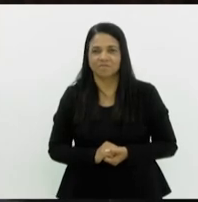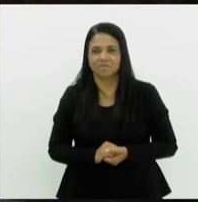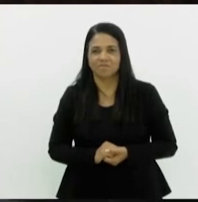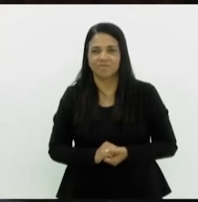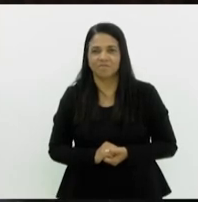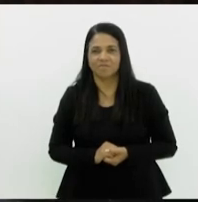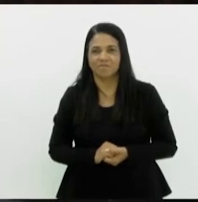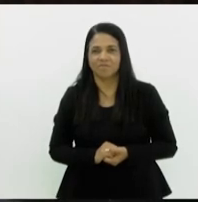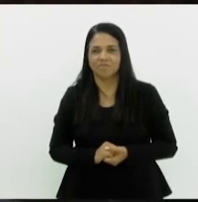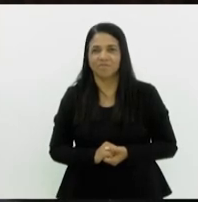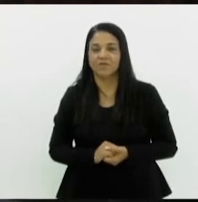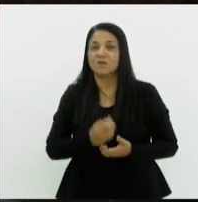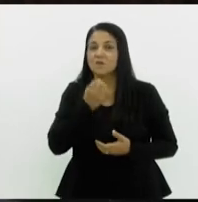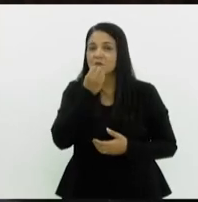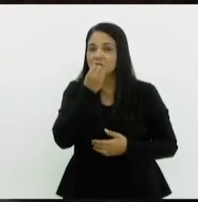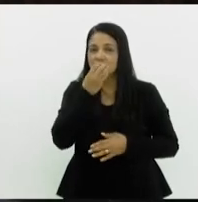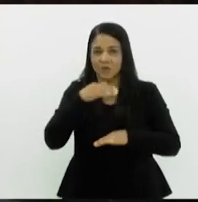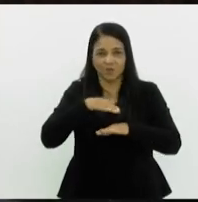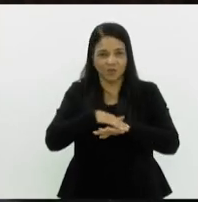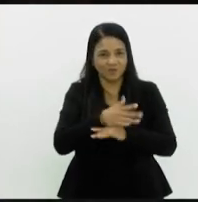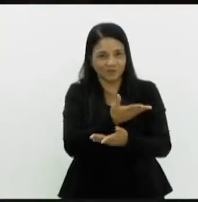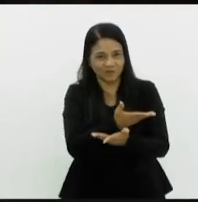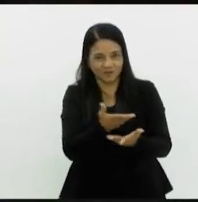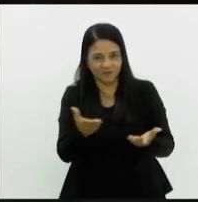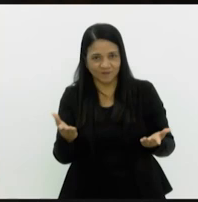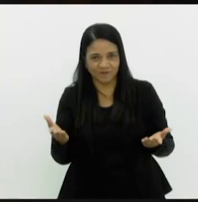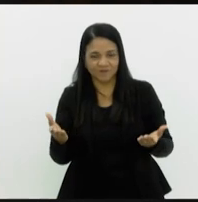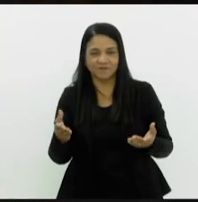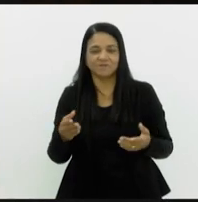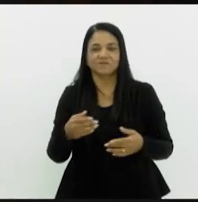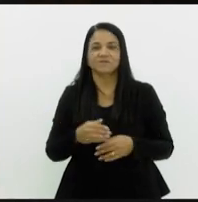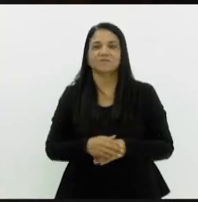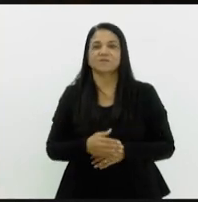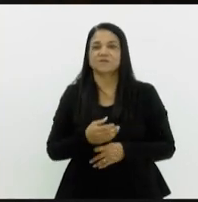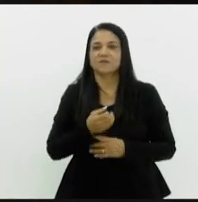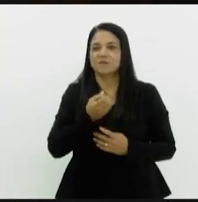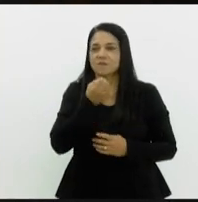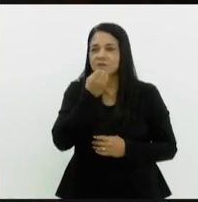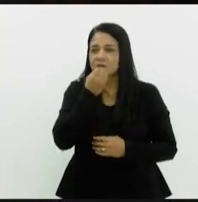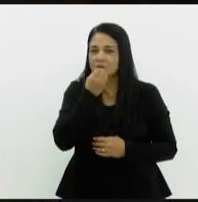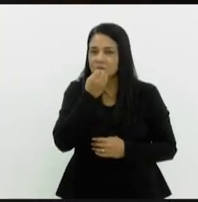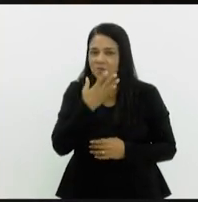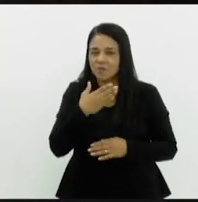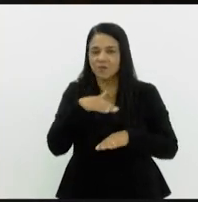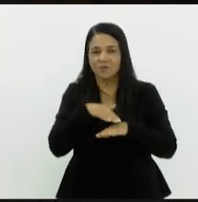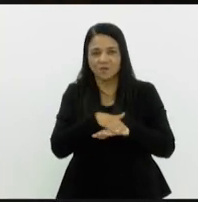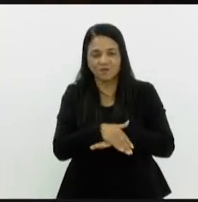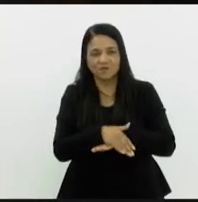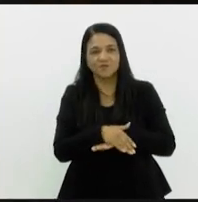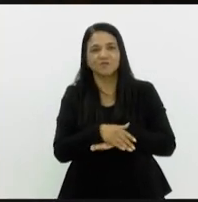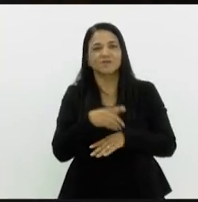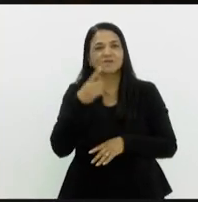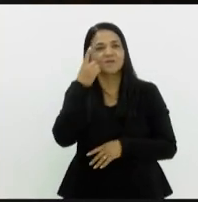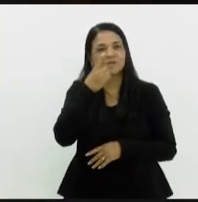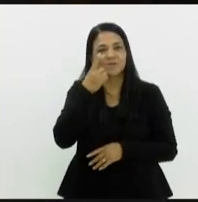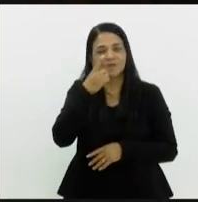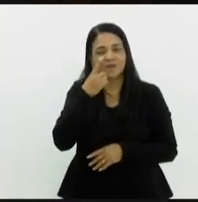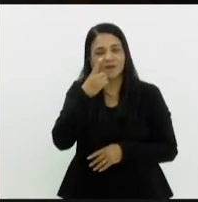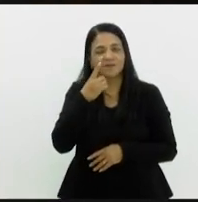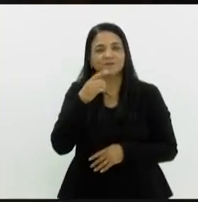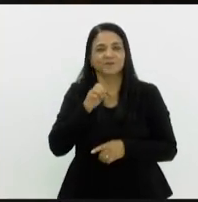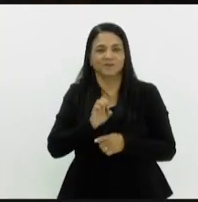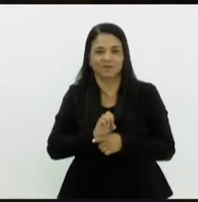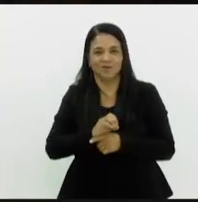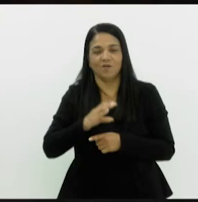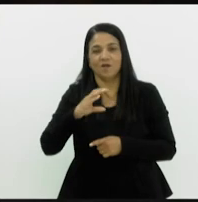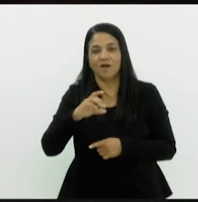Alô, boa noite a todos, boa noite meu deputado estadual Luiz Cláudio Ribeiro,